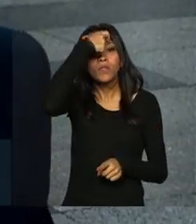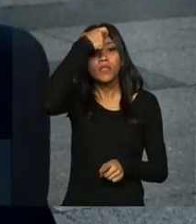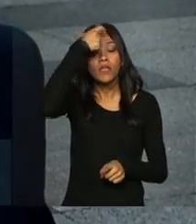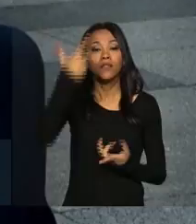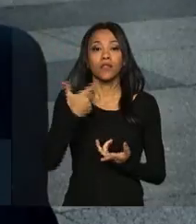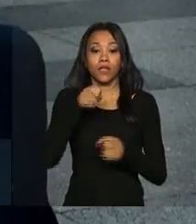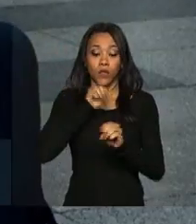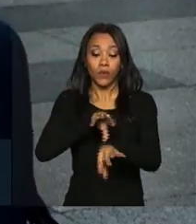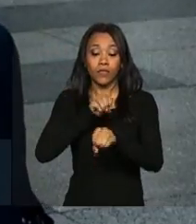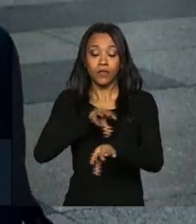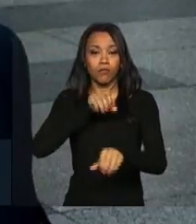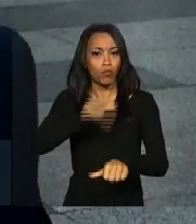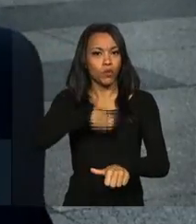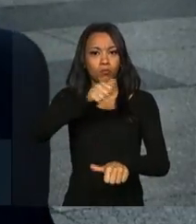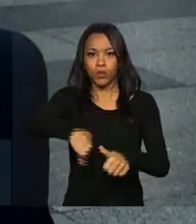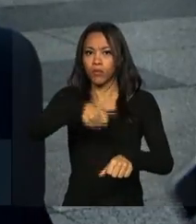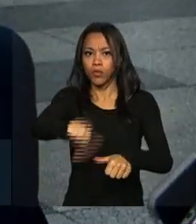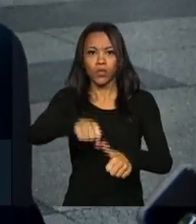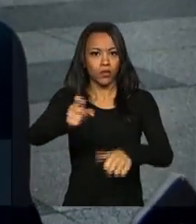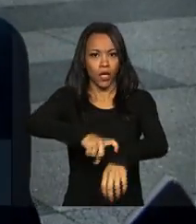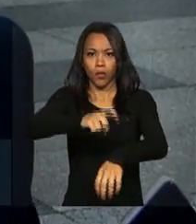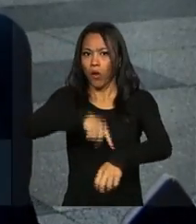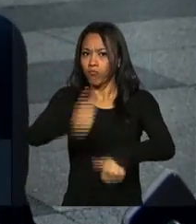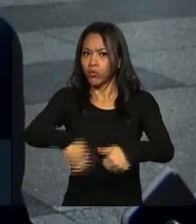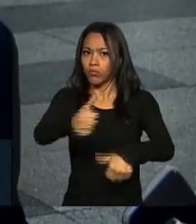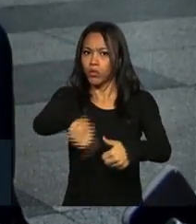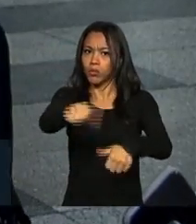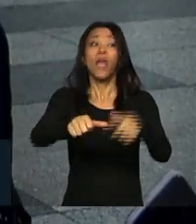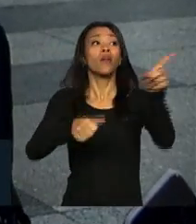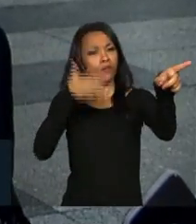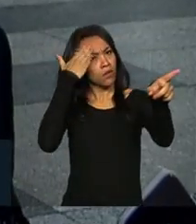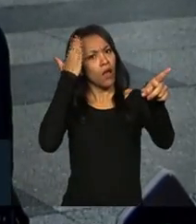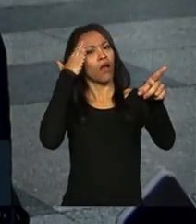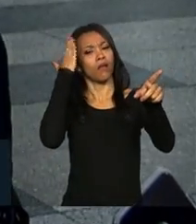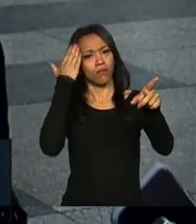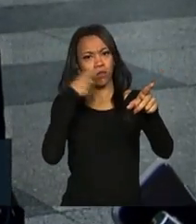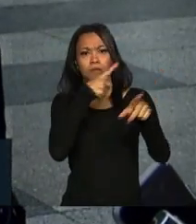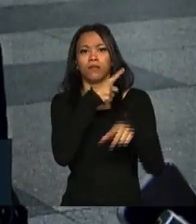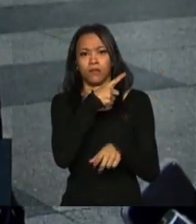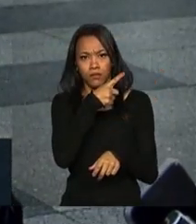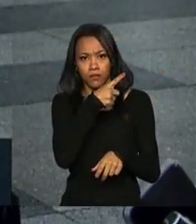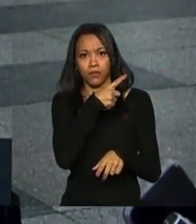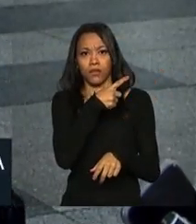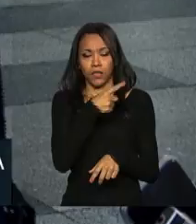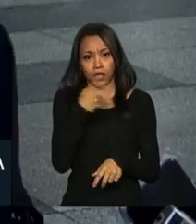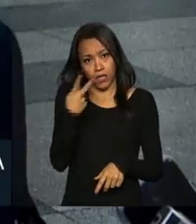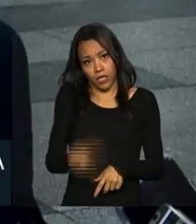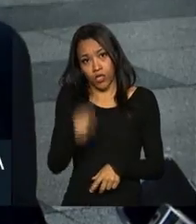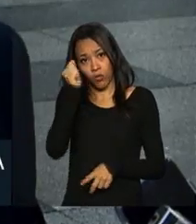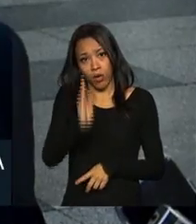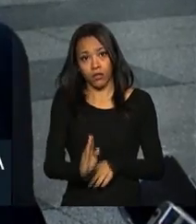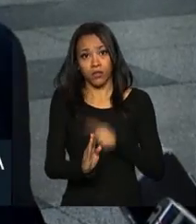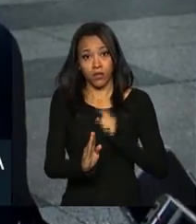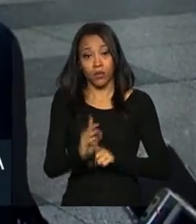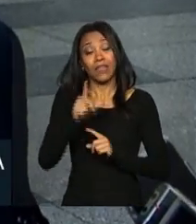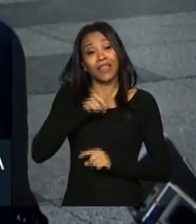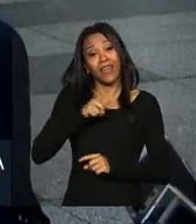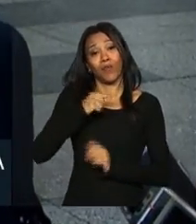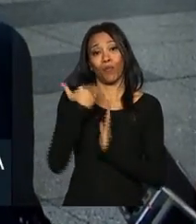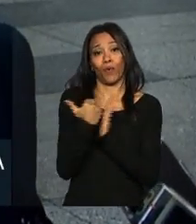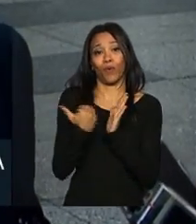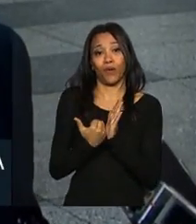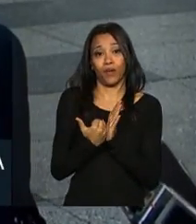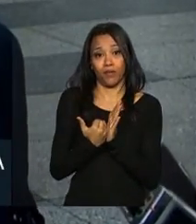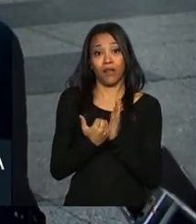educação muda o tempo todo. E eles também sabem, embora isso não tenha a mesma, vamos dizer, veemência aqui no Brasil, que há um problema de exclusão social